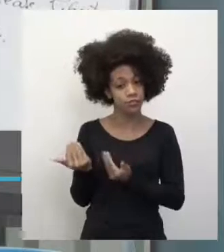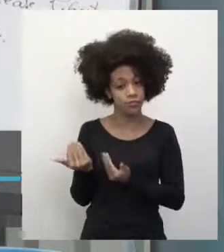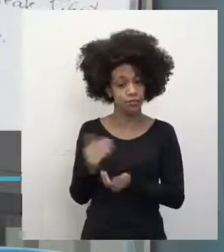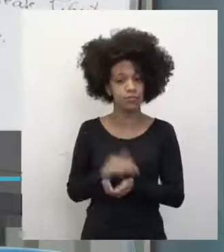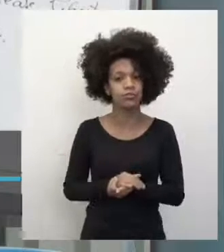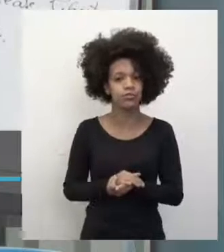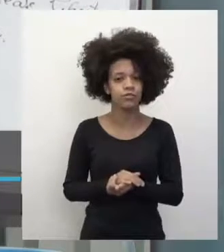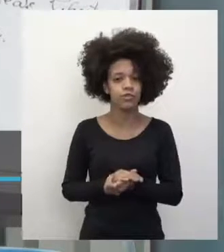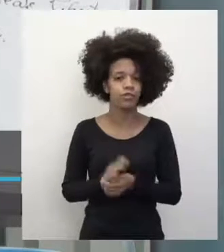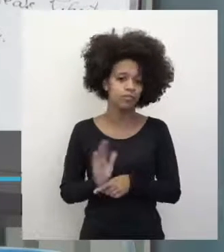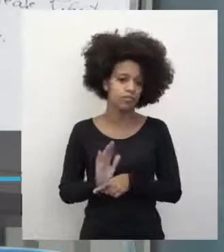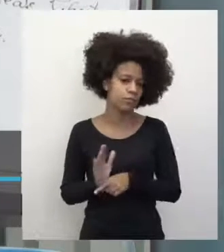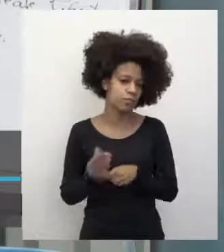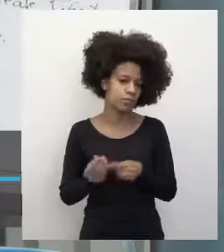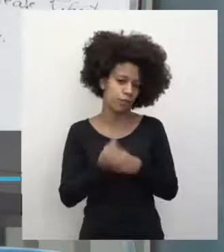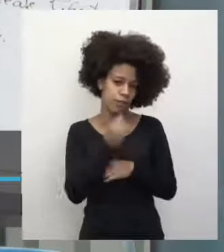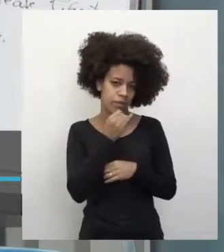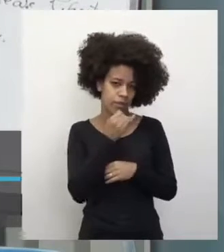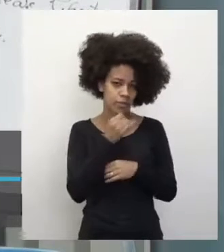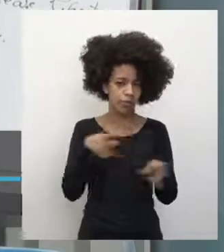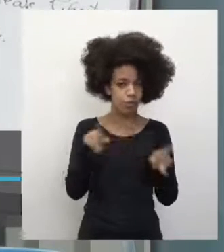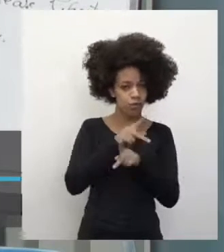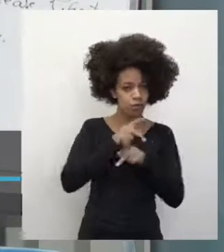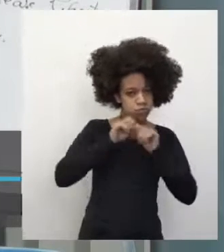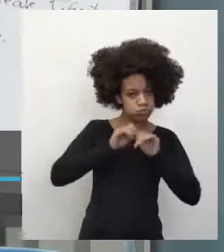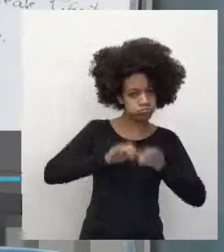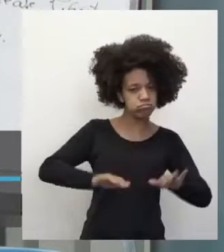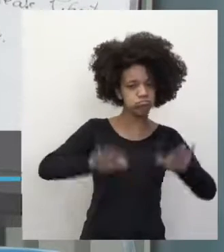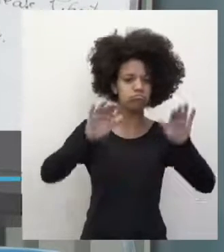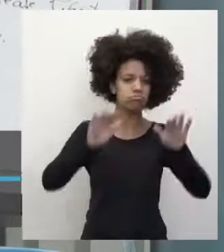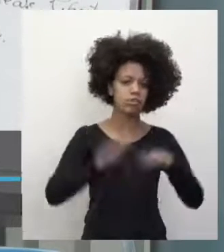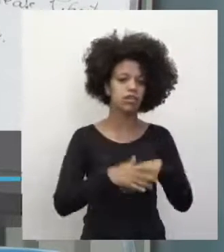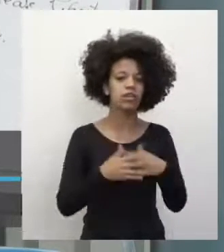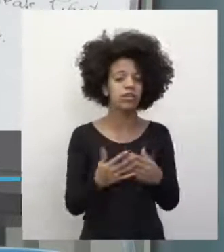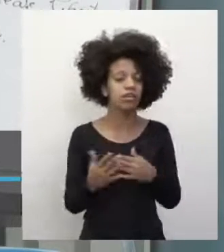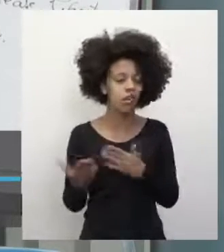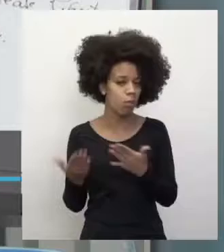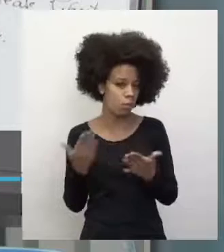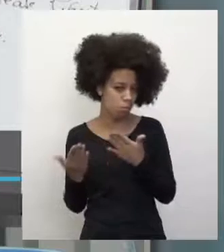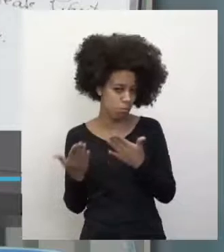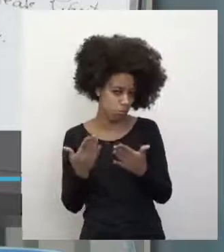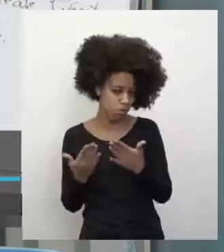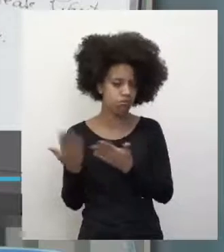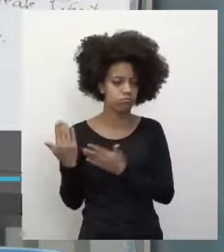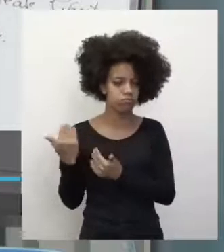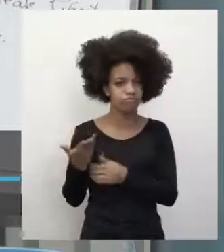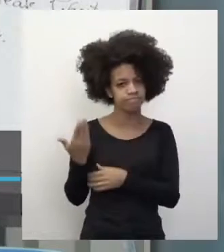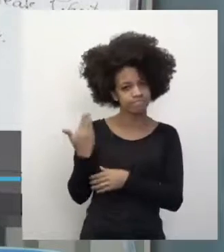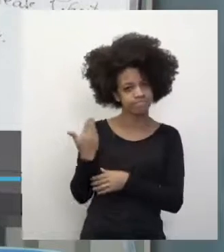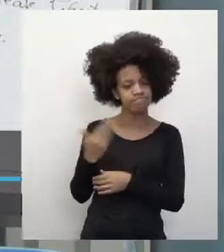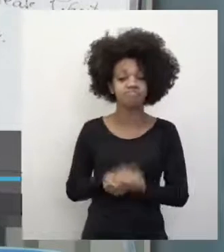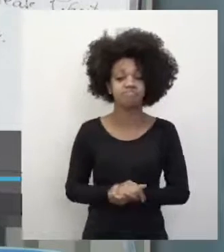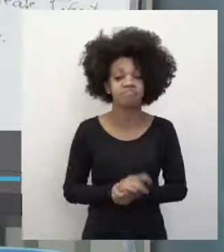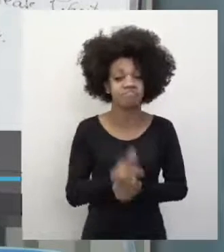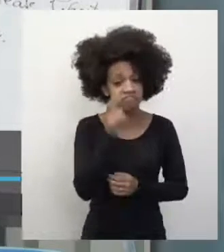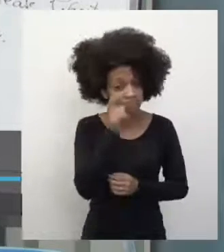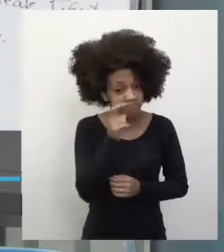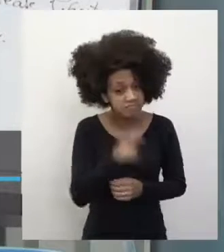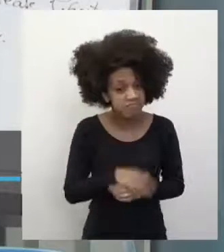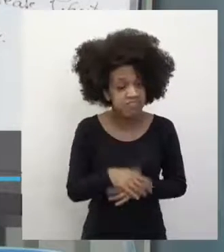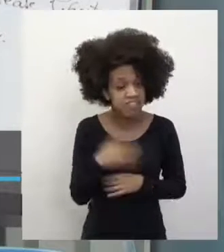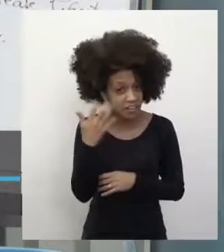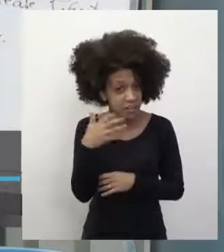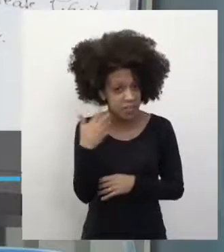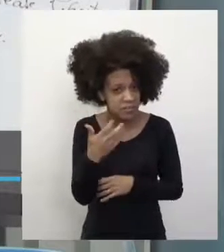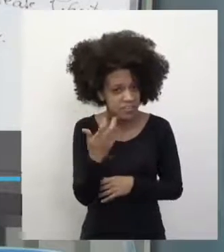né? Filmes como O Vento Levou, né? Que ela acha que faria uma relação aí com a sua juventude. Né? Bem interessante, bem